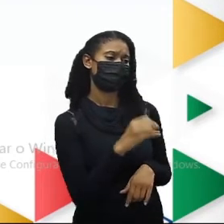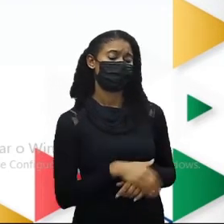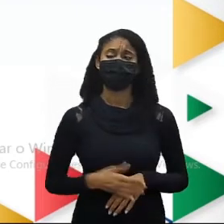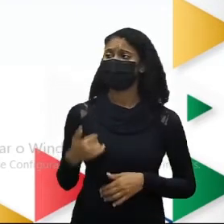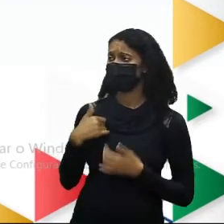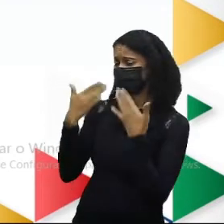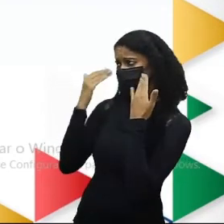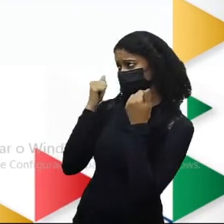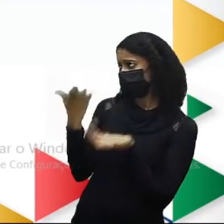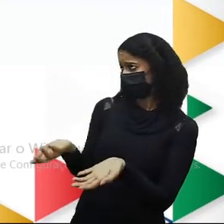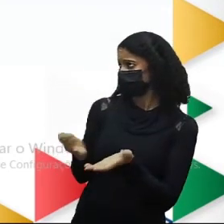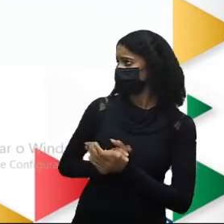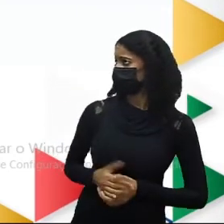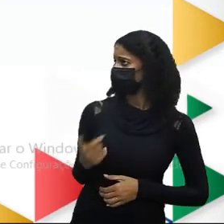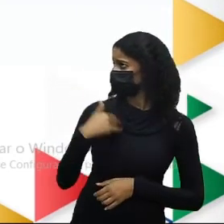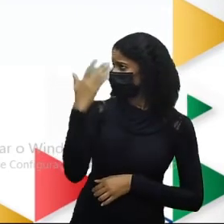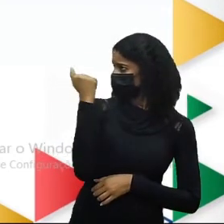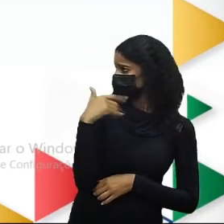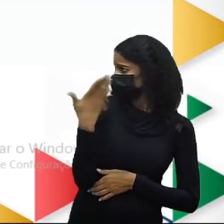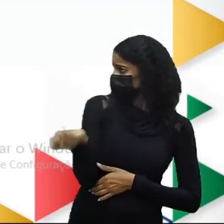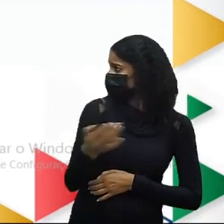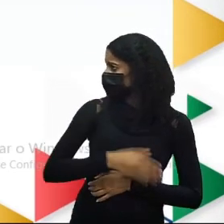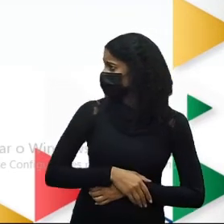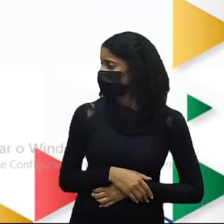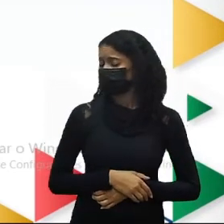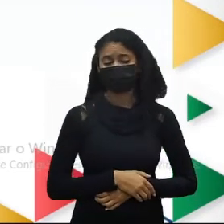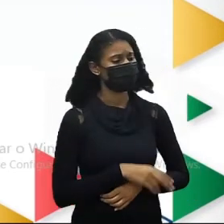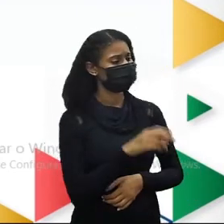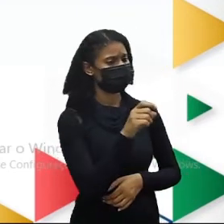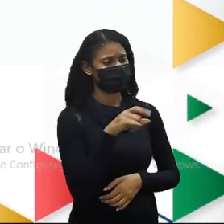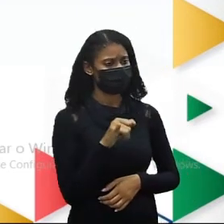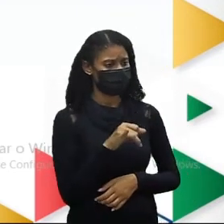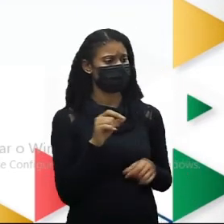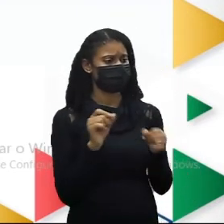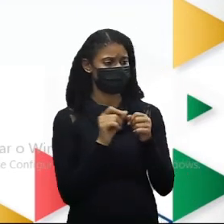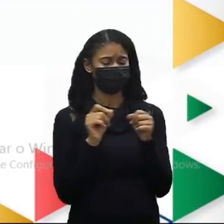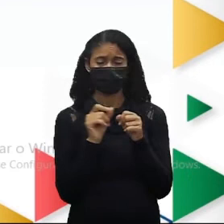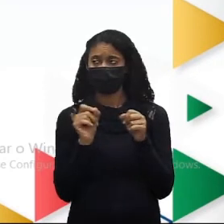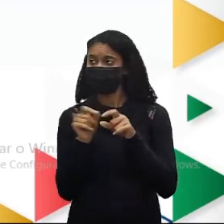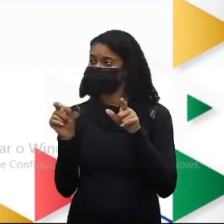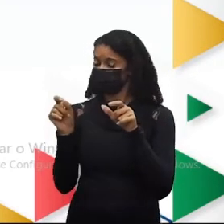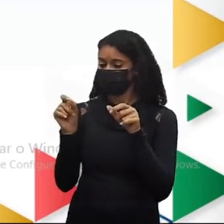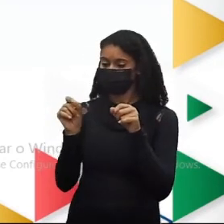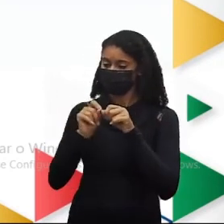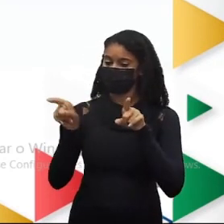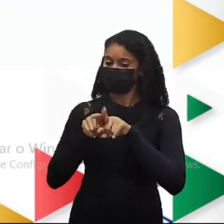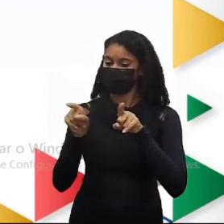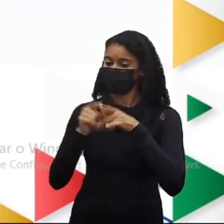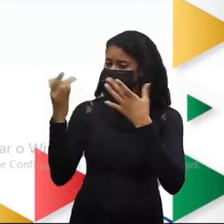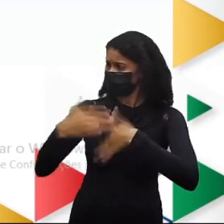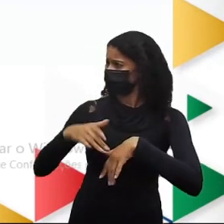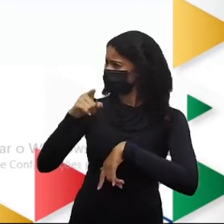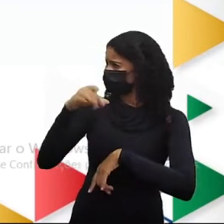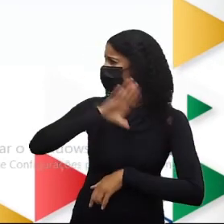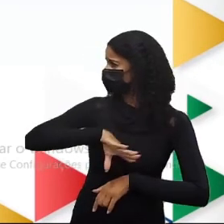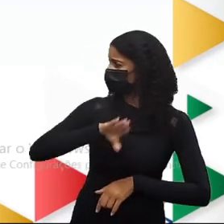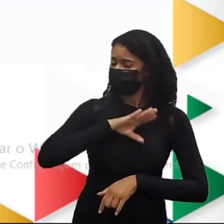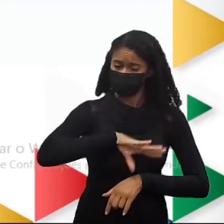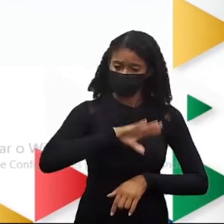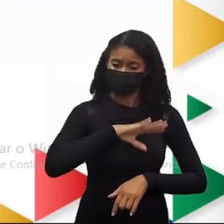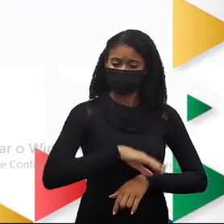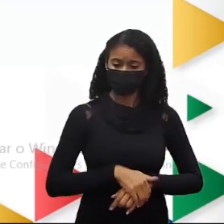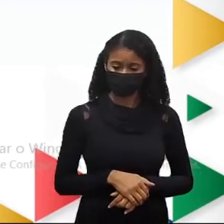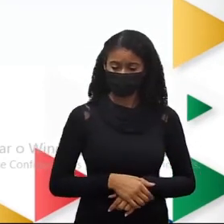é que sei, que sabe. Oxe, também fez a prova? Isso lá é português, que